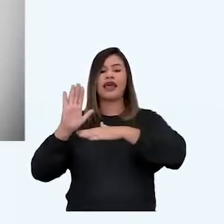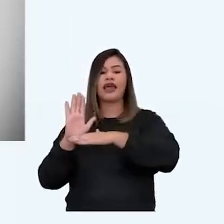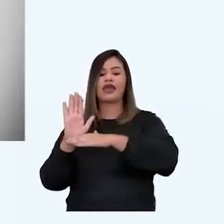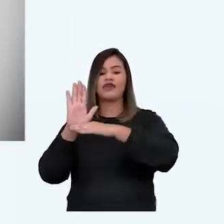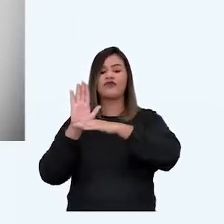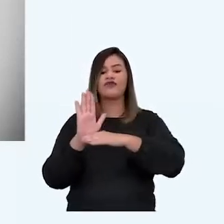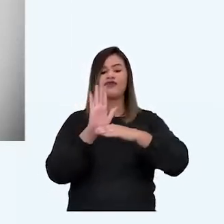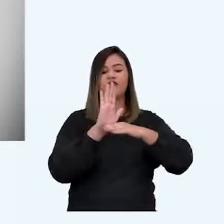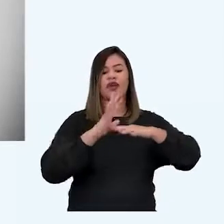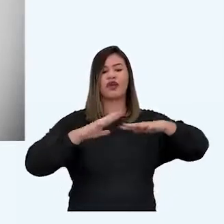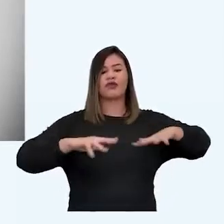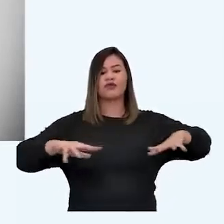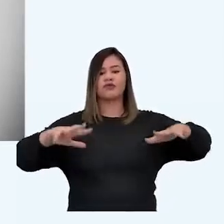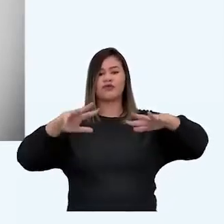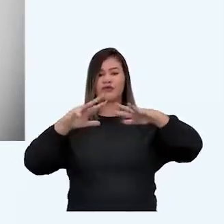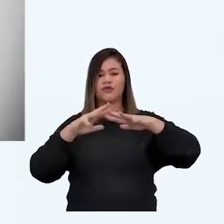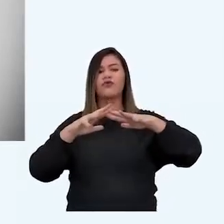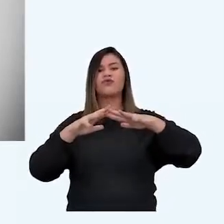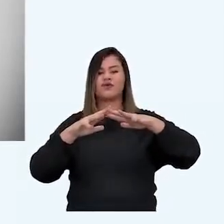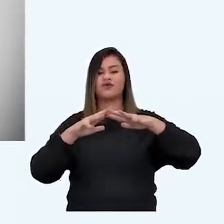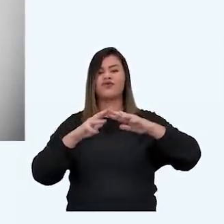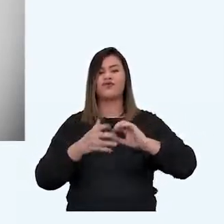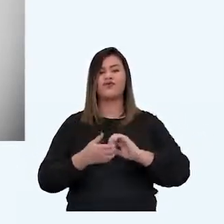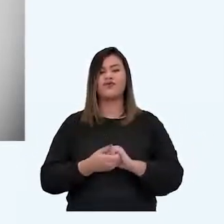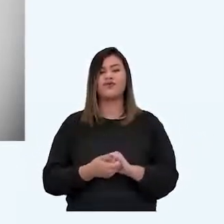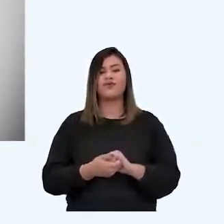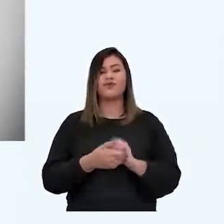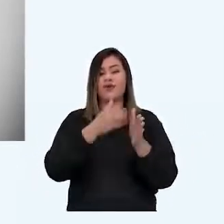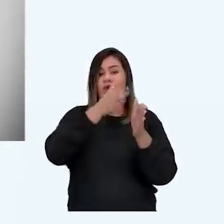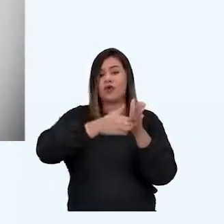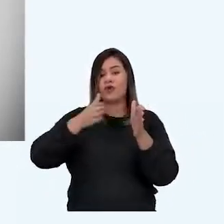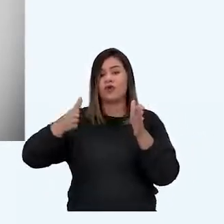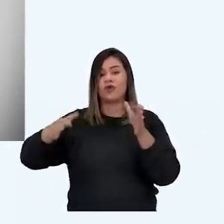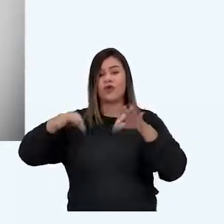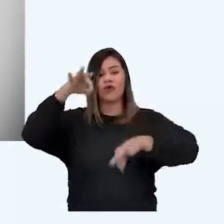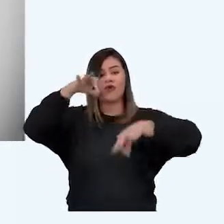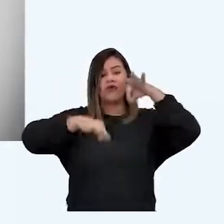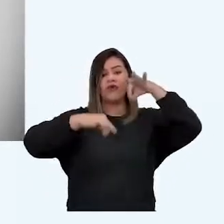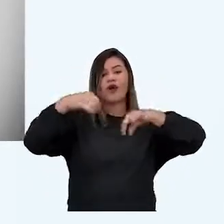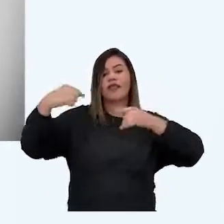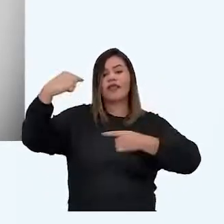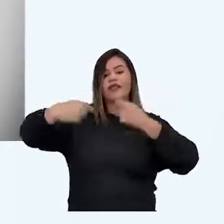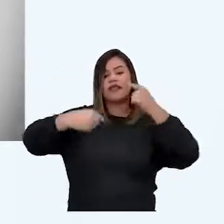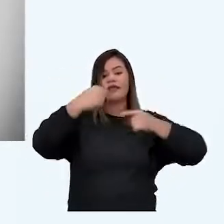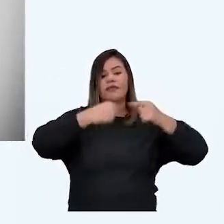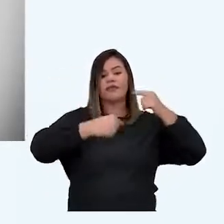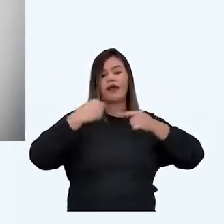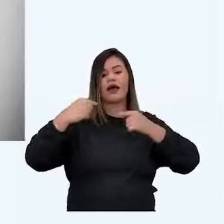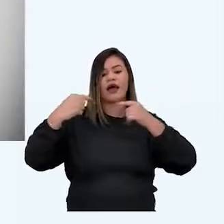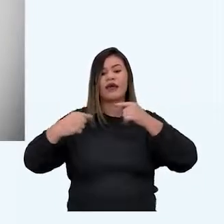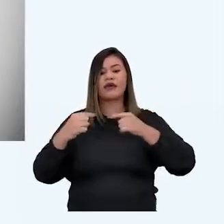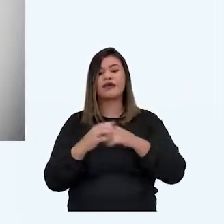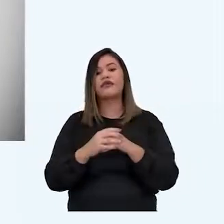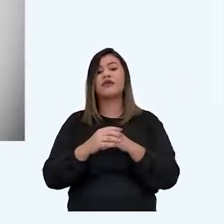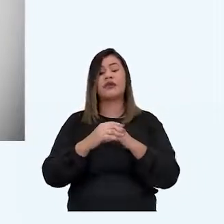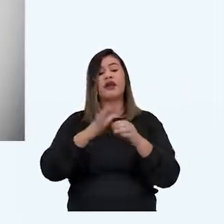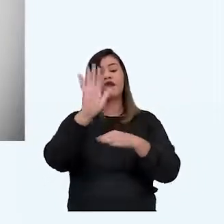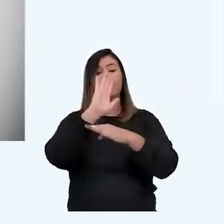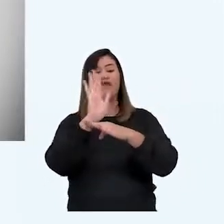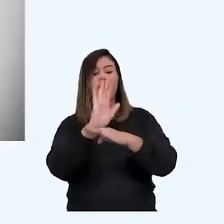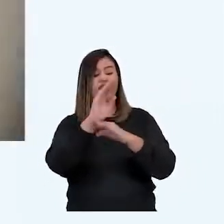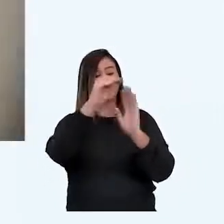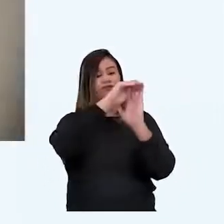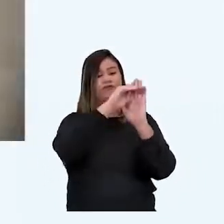toda a comunidade escolar a compreender o ECA. Organize oficinas, debates, utilize vídeos e cartilhas.